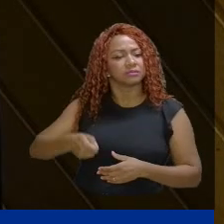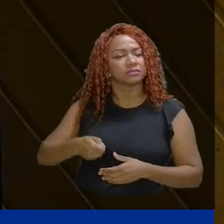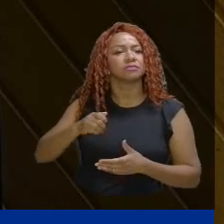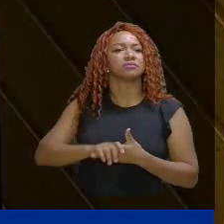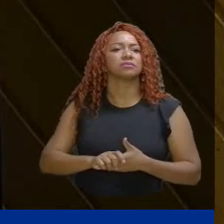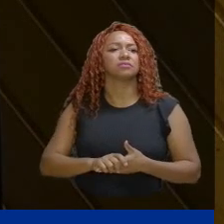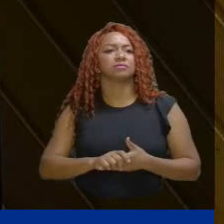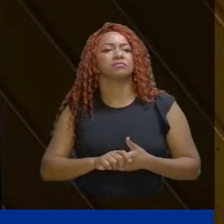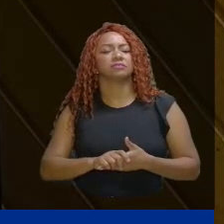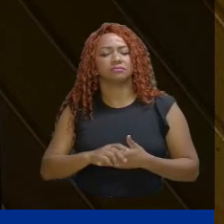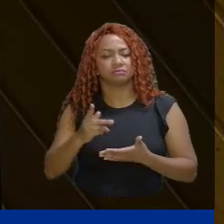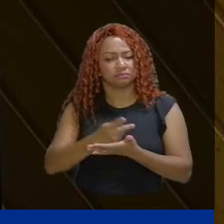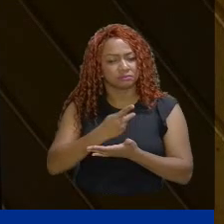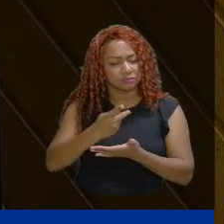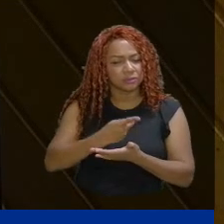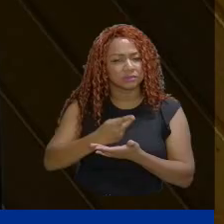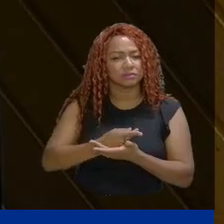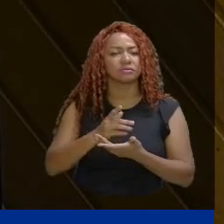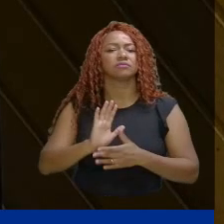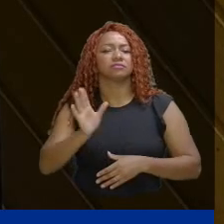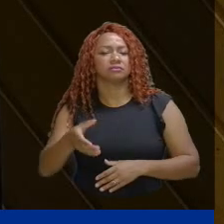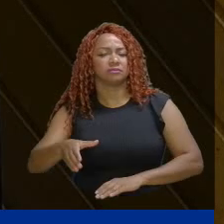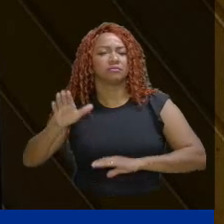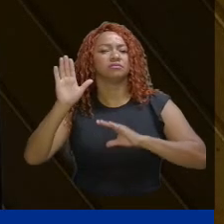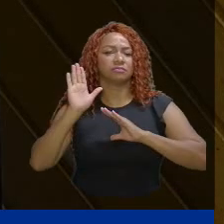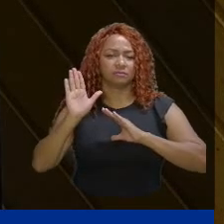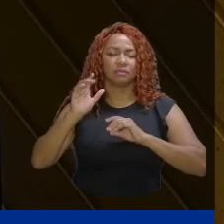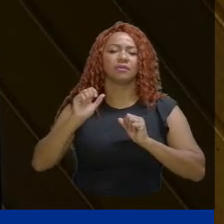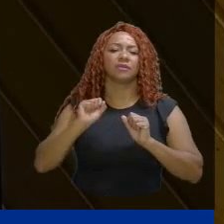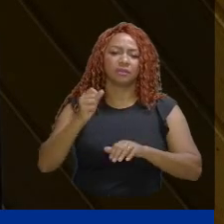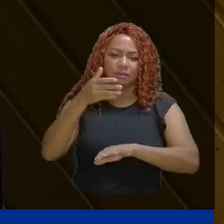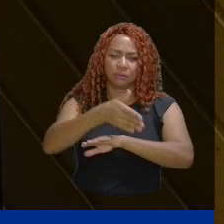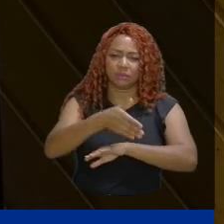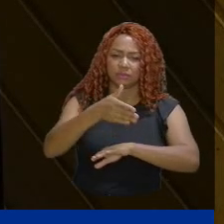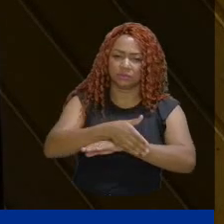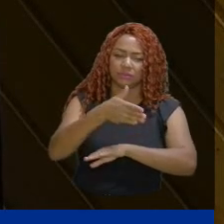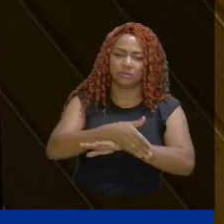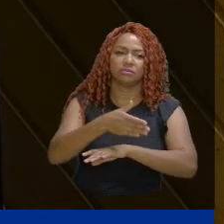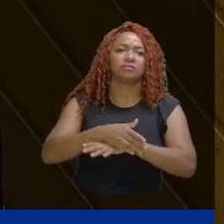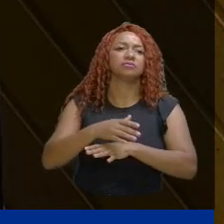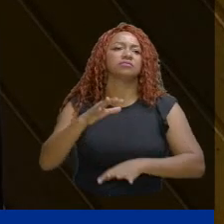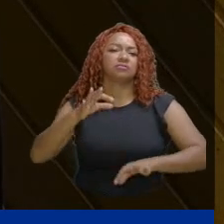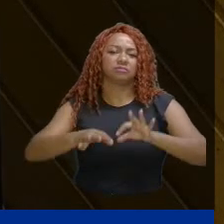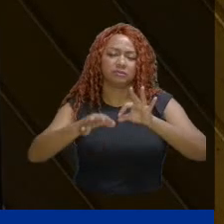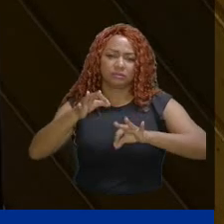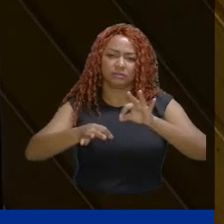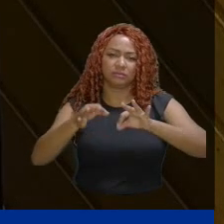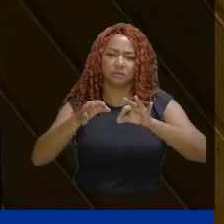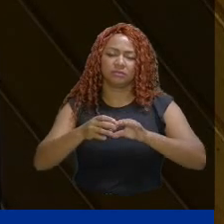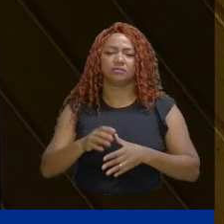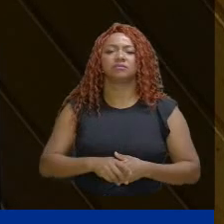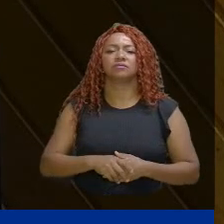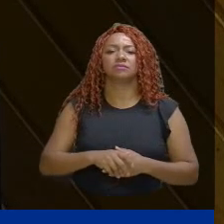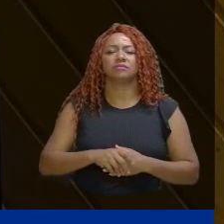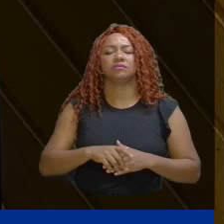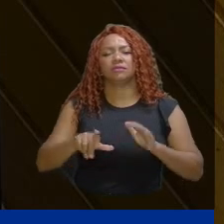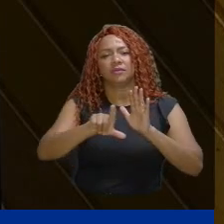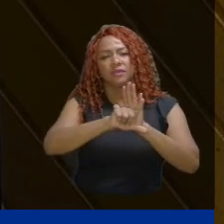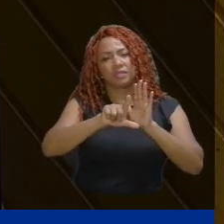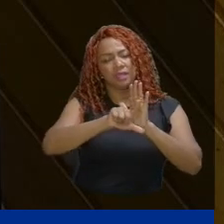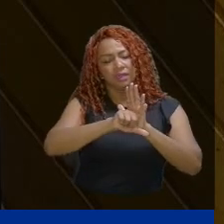de dano irreversível, uma vez que os candidatos poderiam concorrer sub júdice, nos termos do artigo 16A da Lei